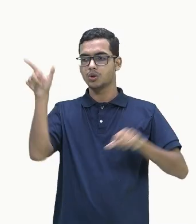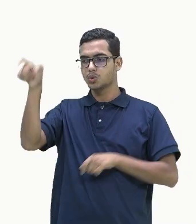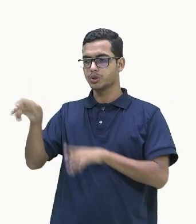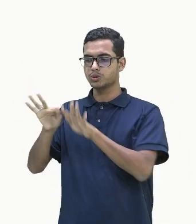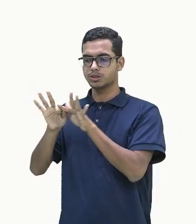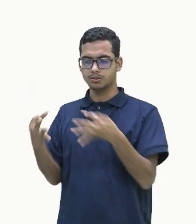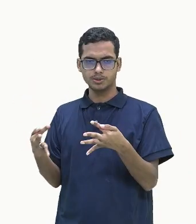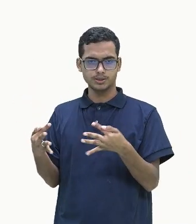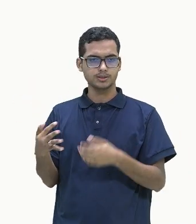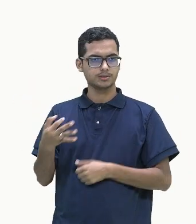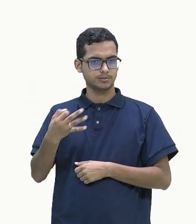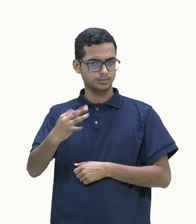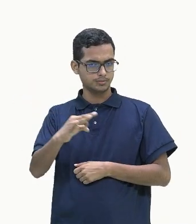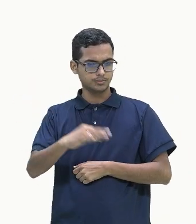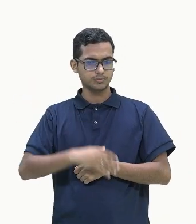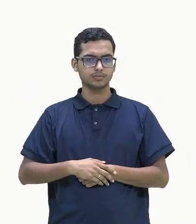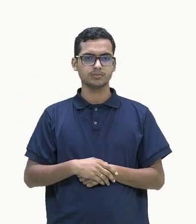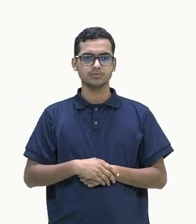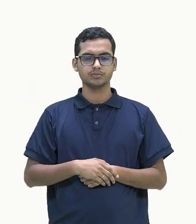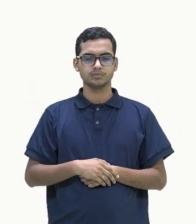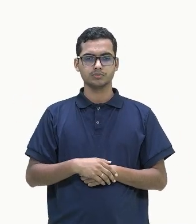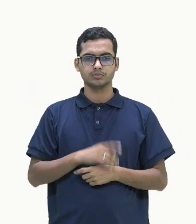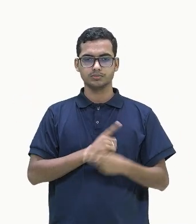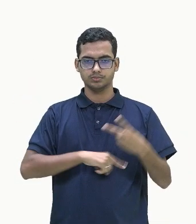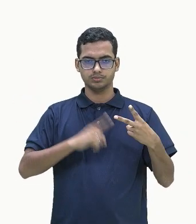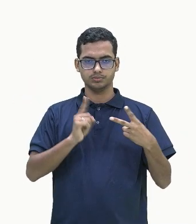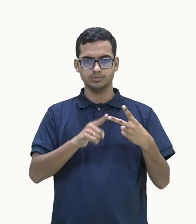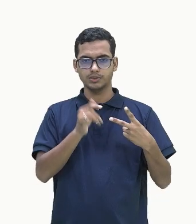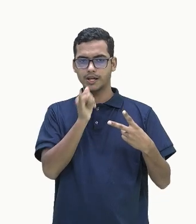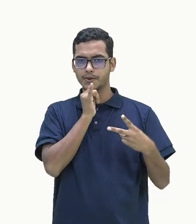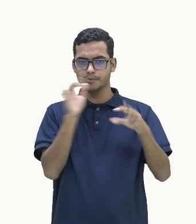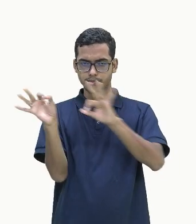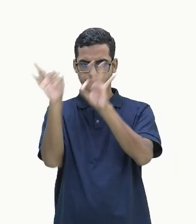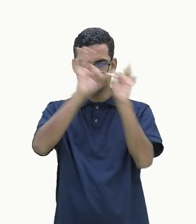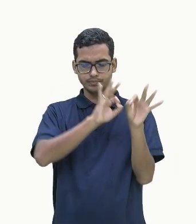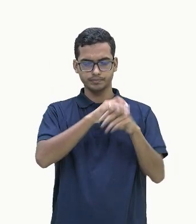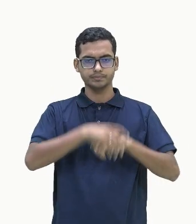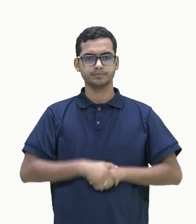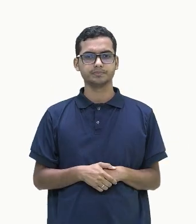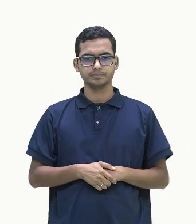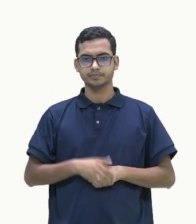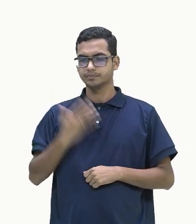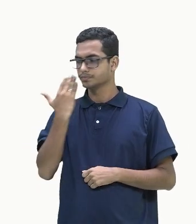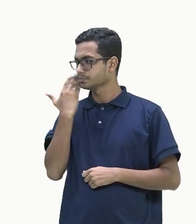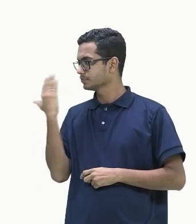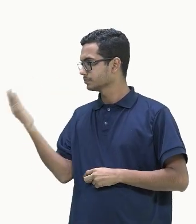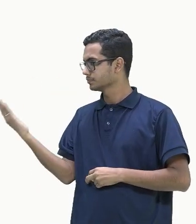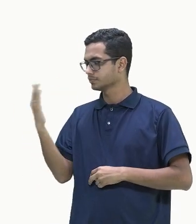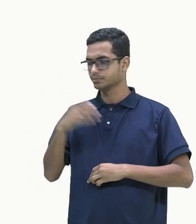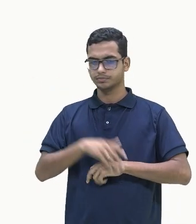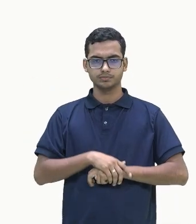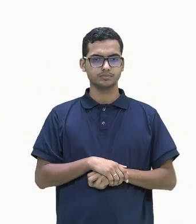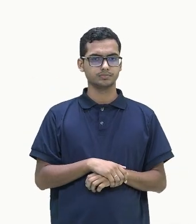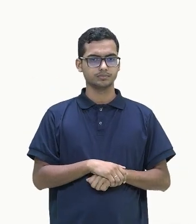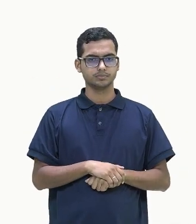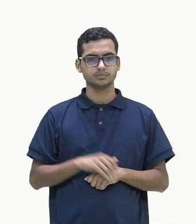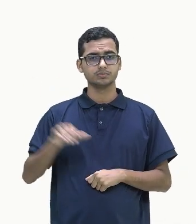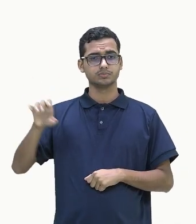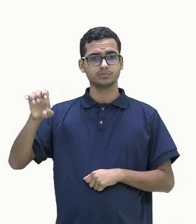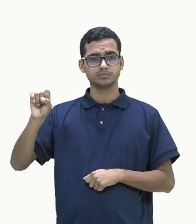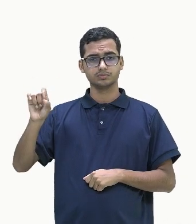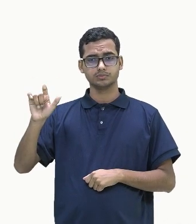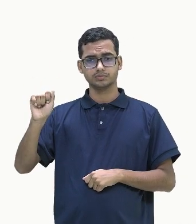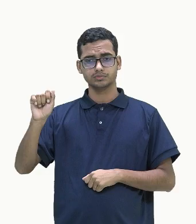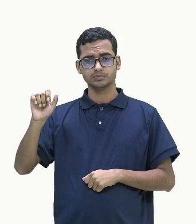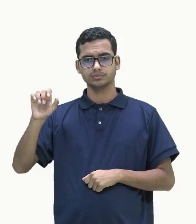ok? Aí temos o segundo exemplo. O Estado e a sociedade em geral são responsáveis pelos